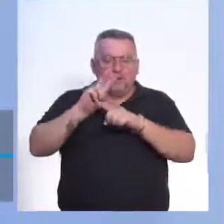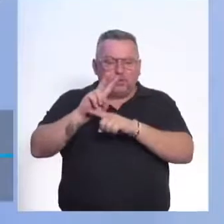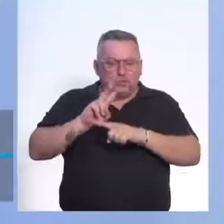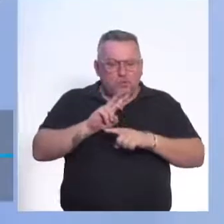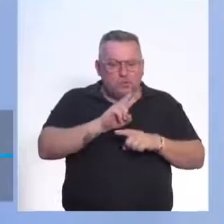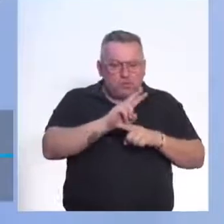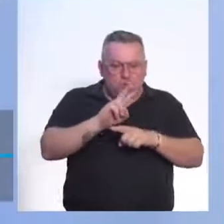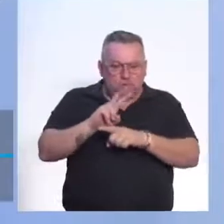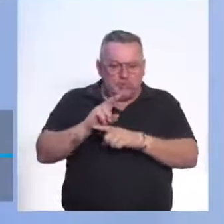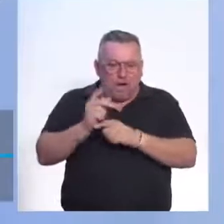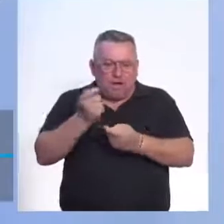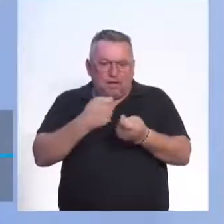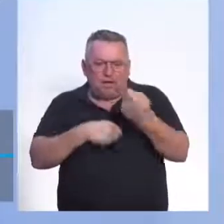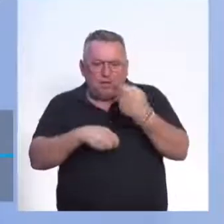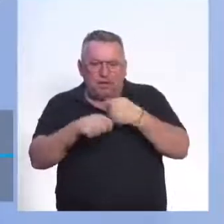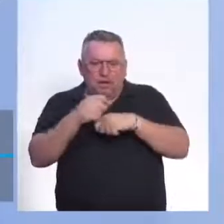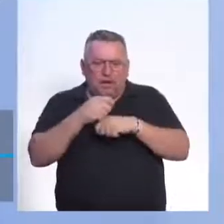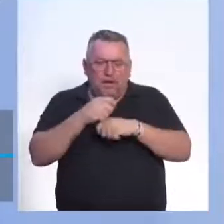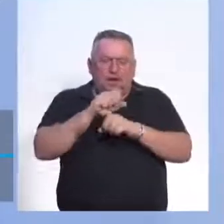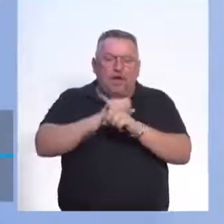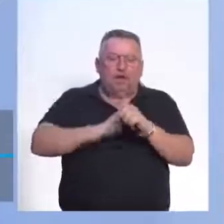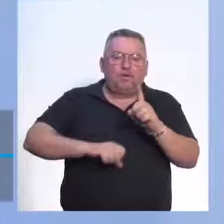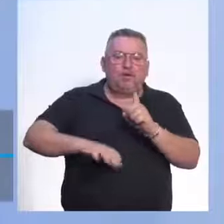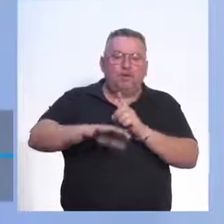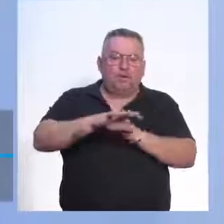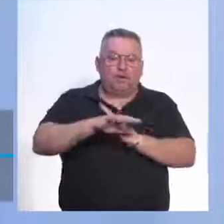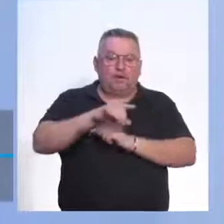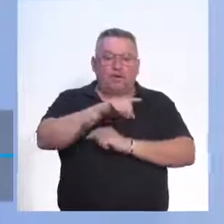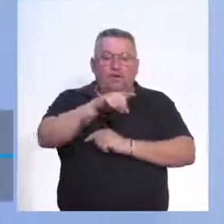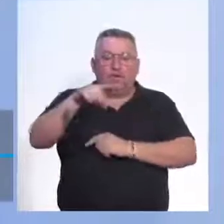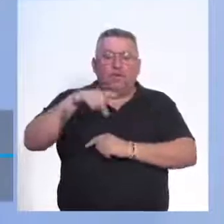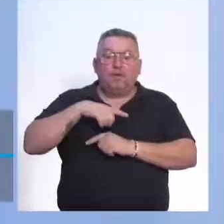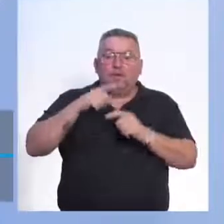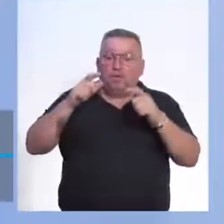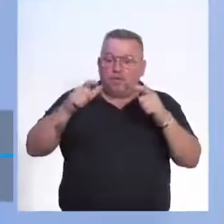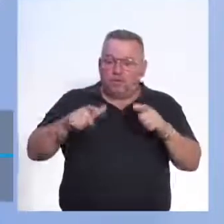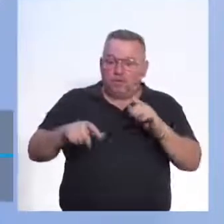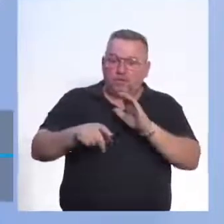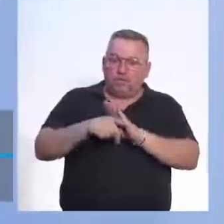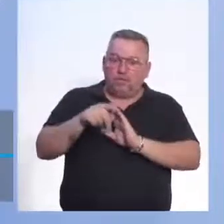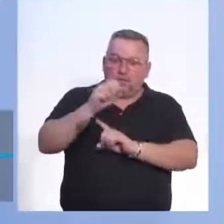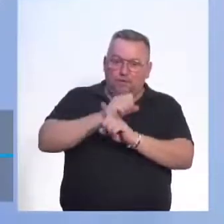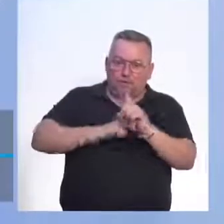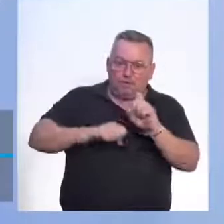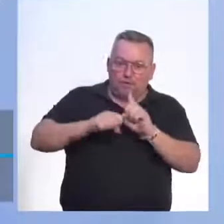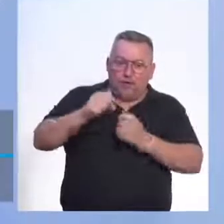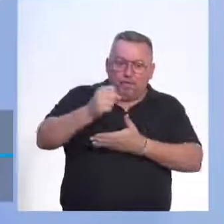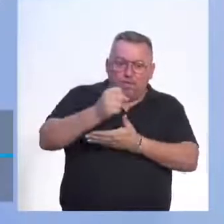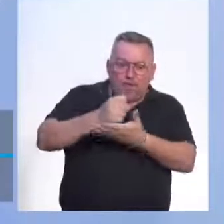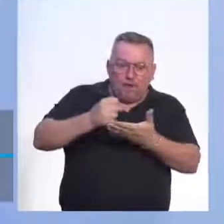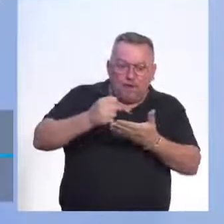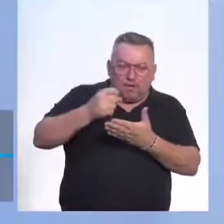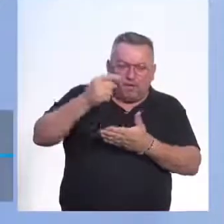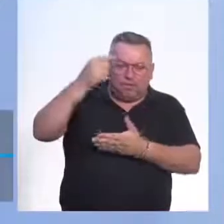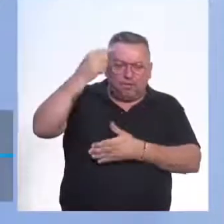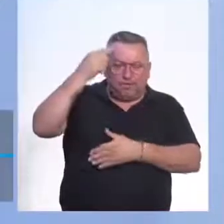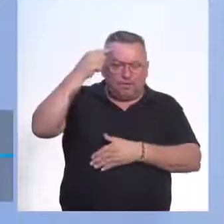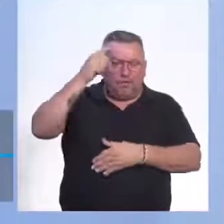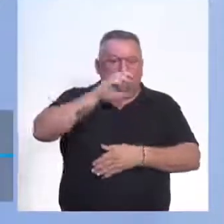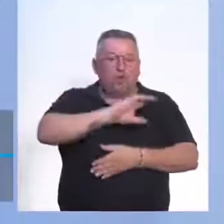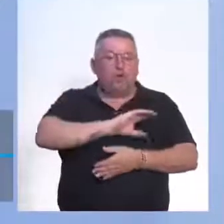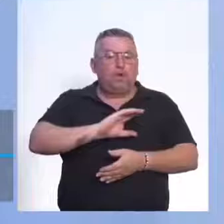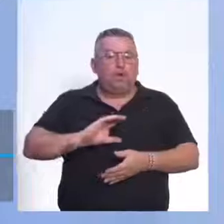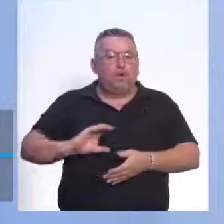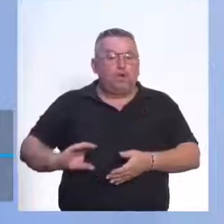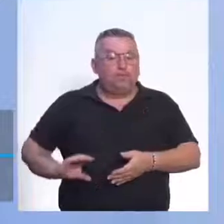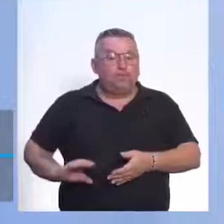sociedade. A ideia de você ter ali o seu lugar na sociedade baseado num pensamento cristão, era